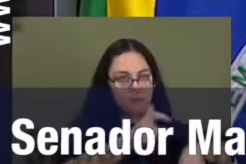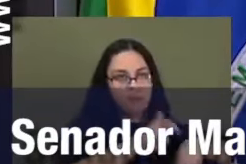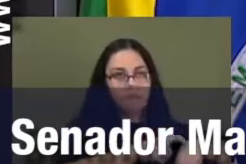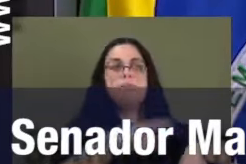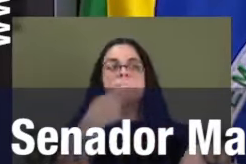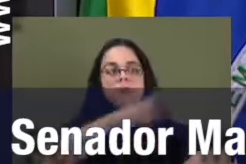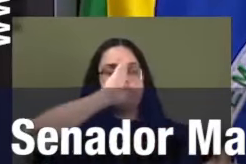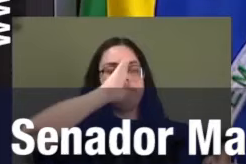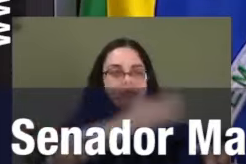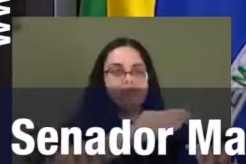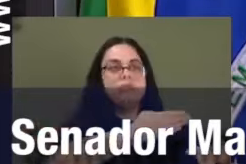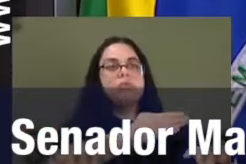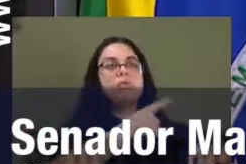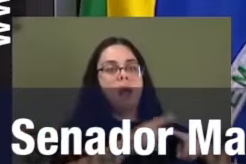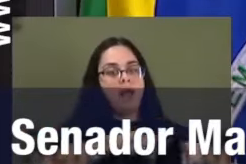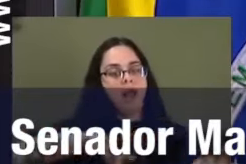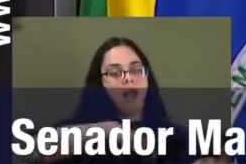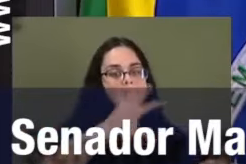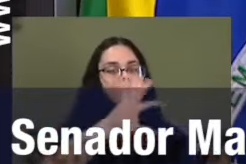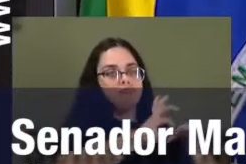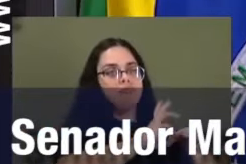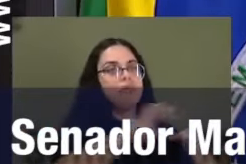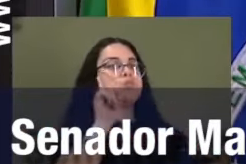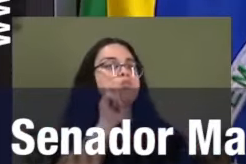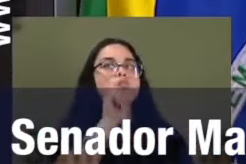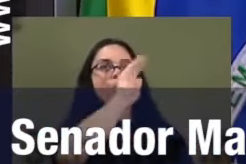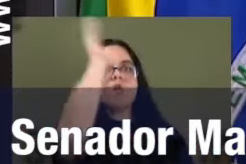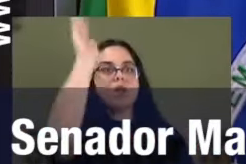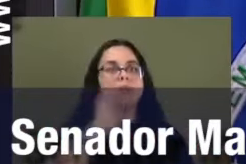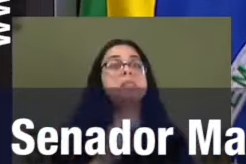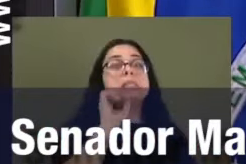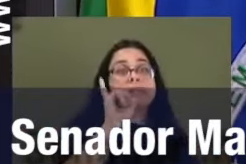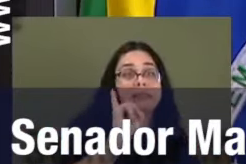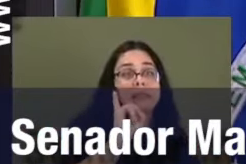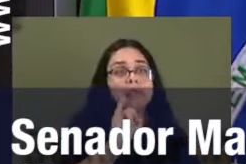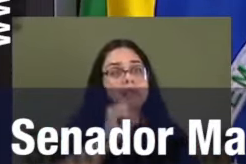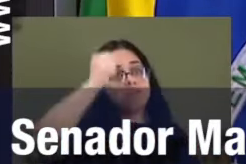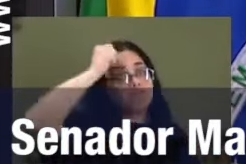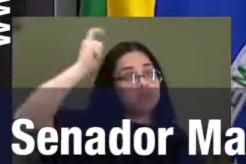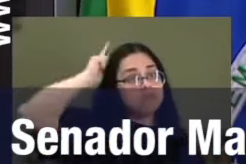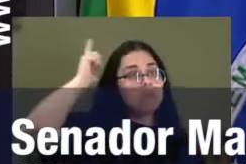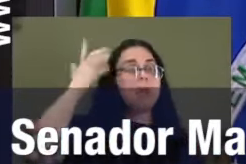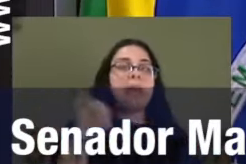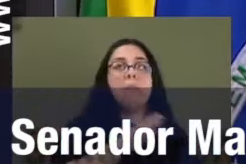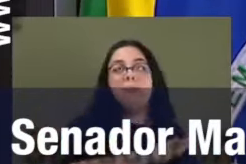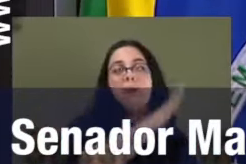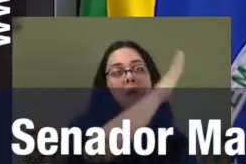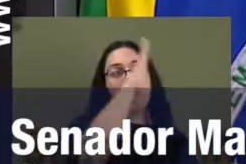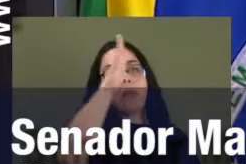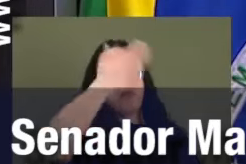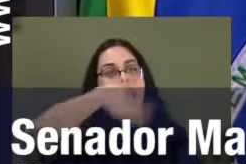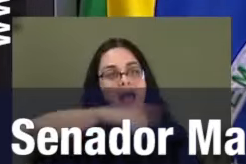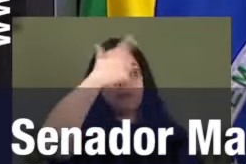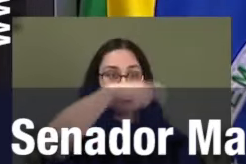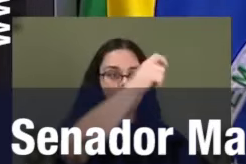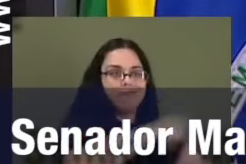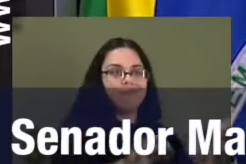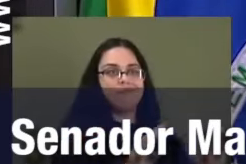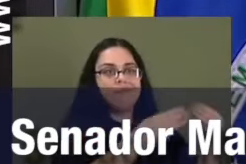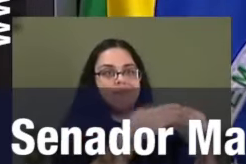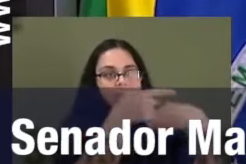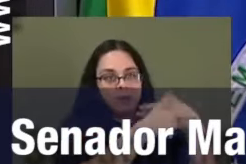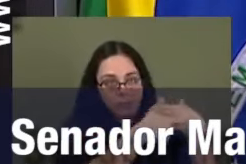prisão através dos órgãos competentes. E se o Alexandre quiser ir para qualquer outro país dos 193 signatários da